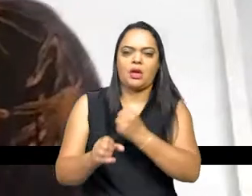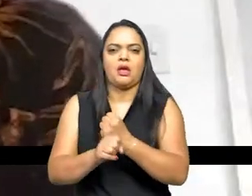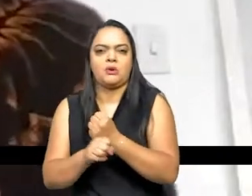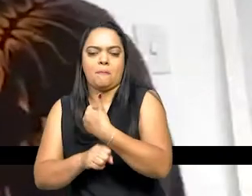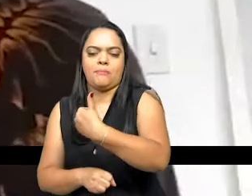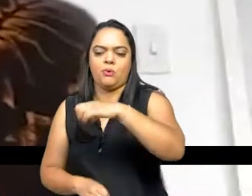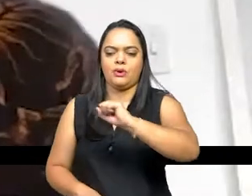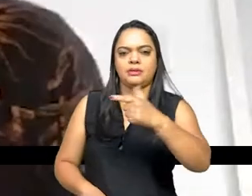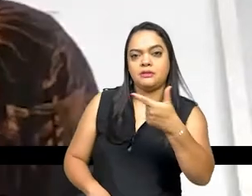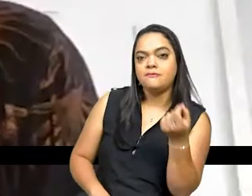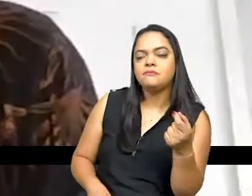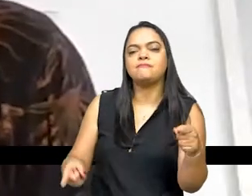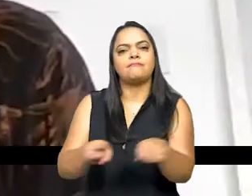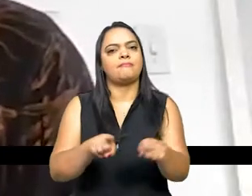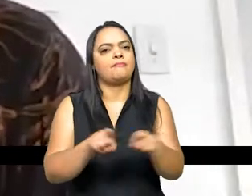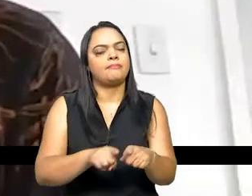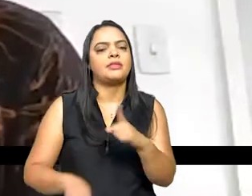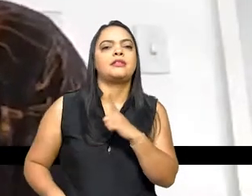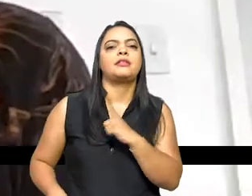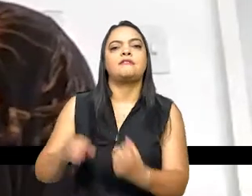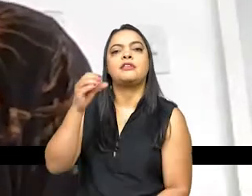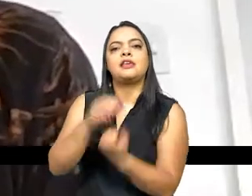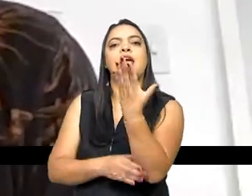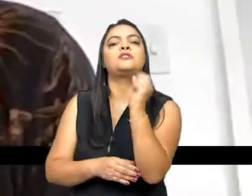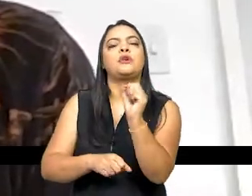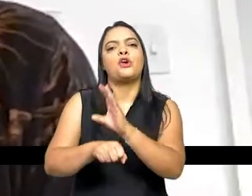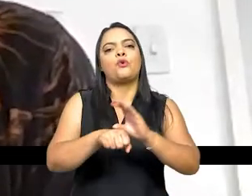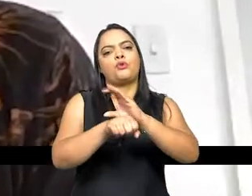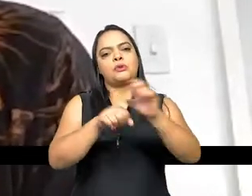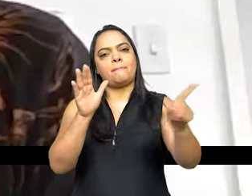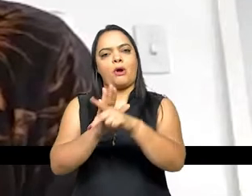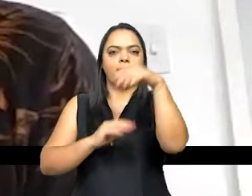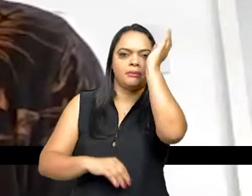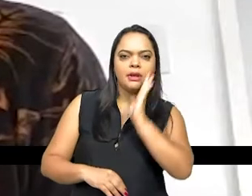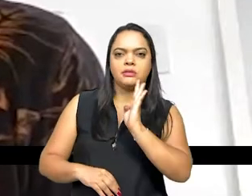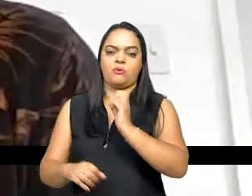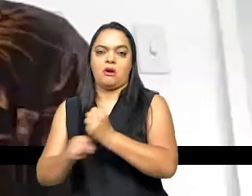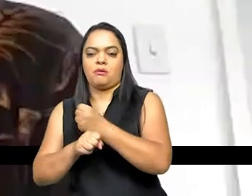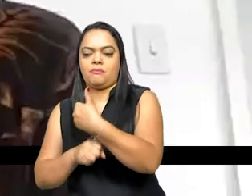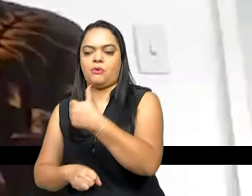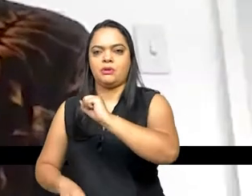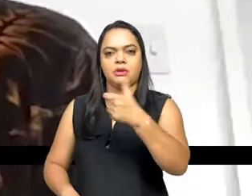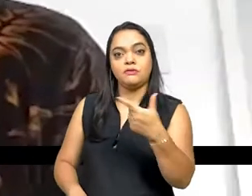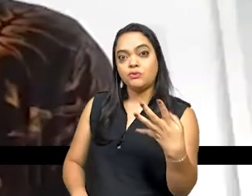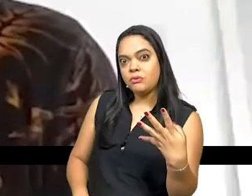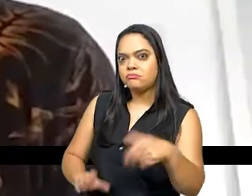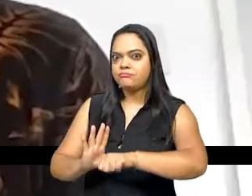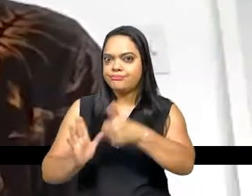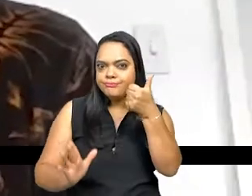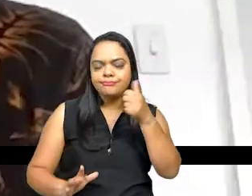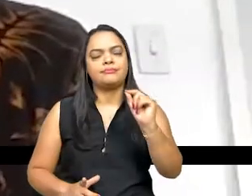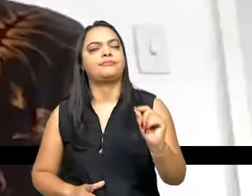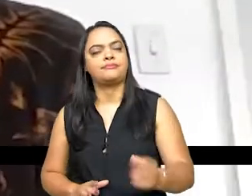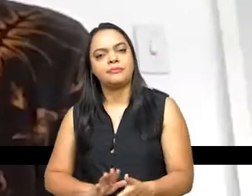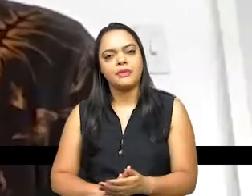1820, também é acompanhado pela elaboração da primeira Constituição brasileira, que é de 1824. E é interessante